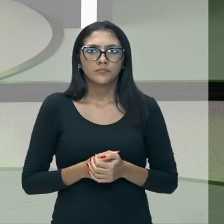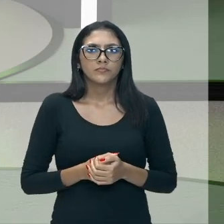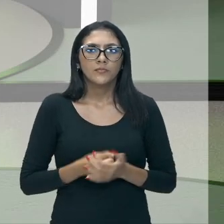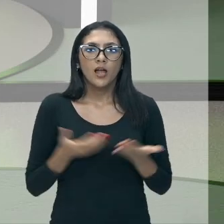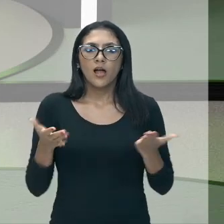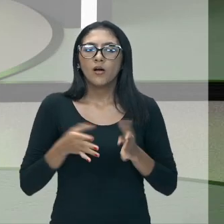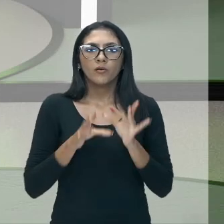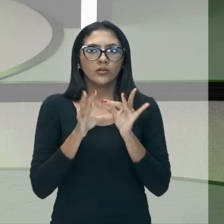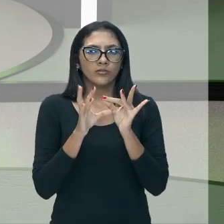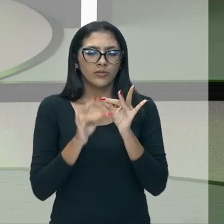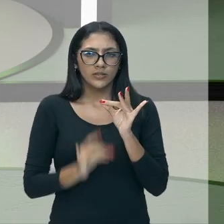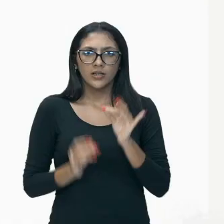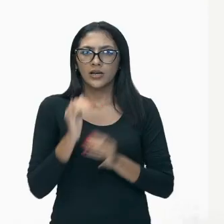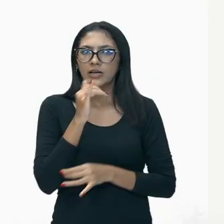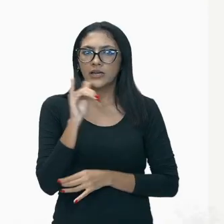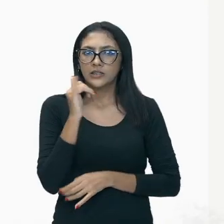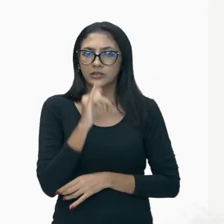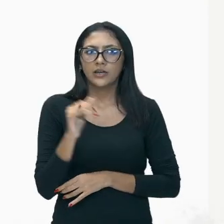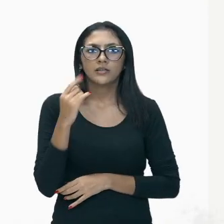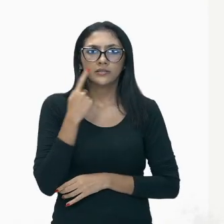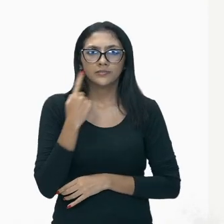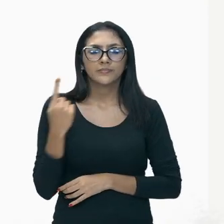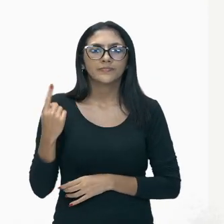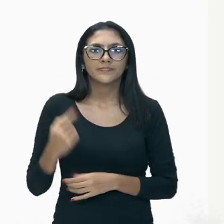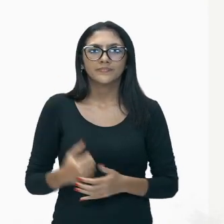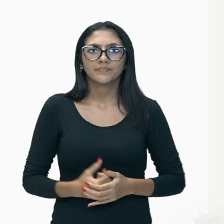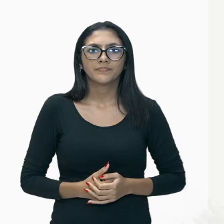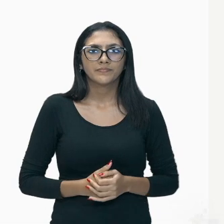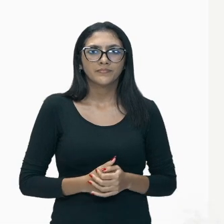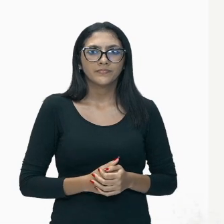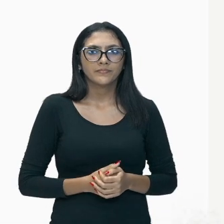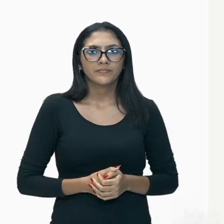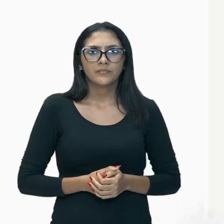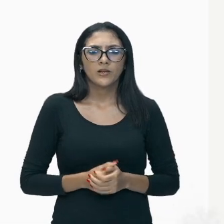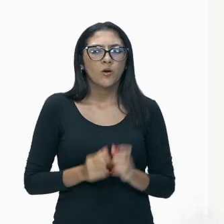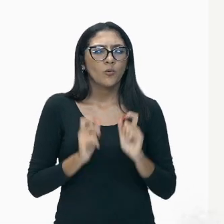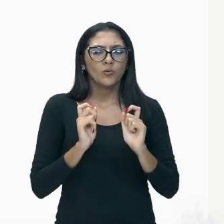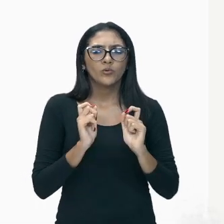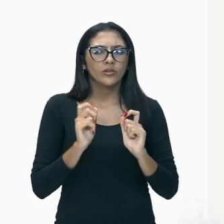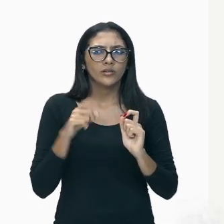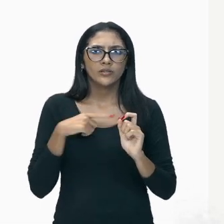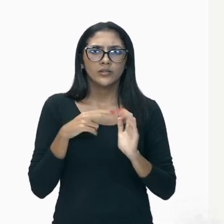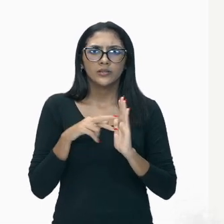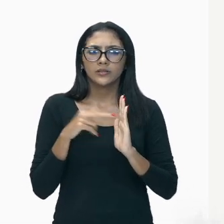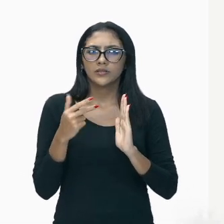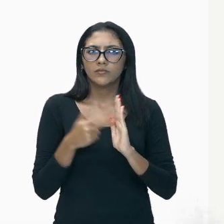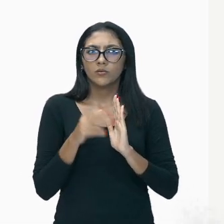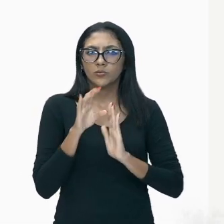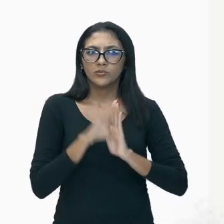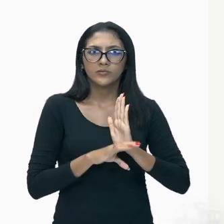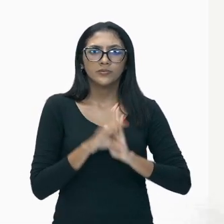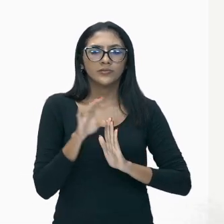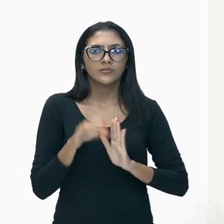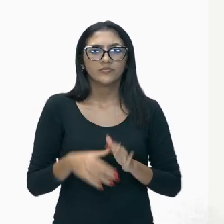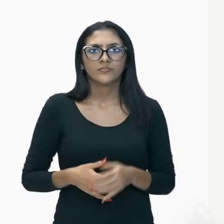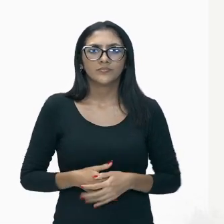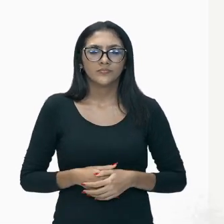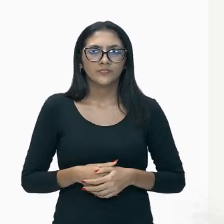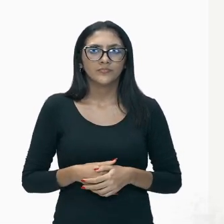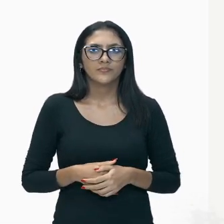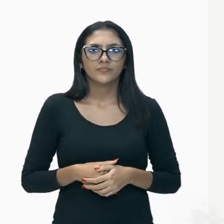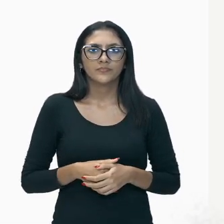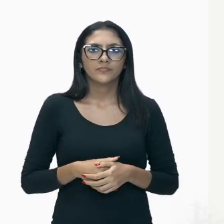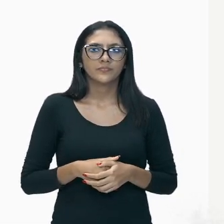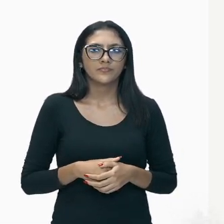definição da energia elétrica. Vejam, e o que é a energia elétrica? A energia elétrica